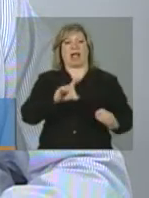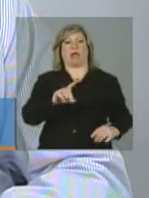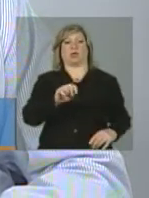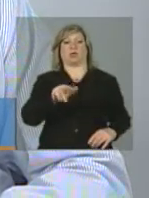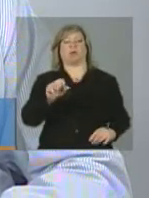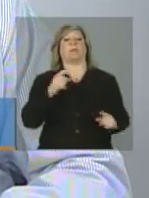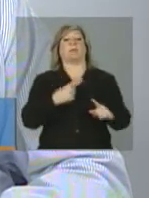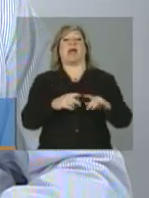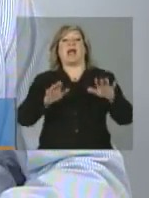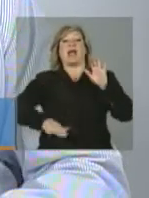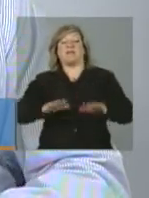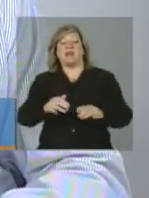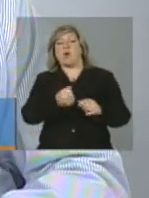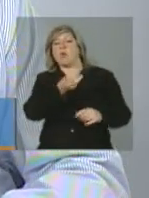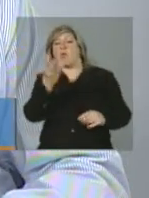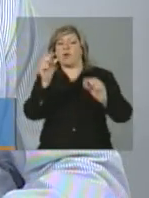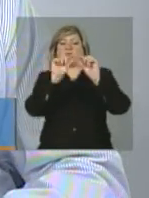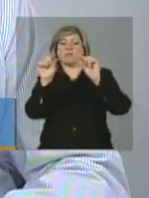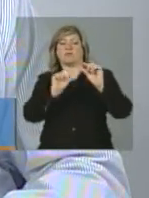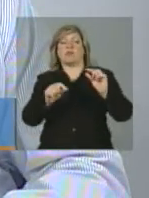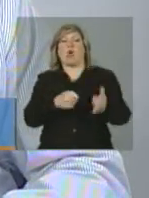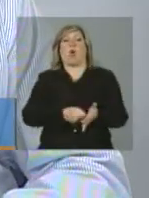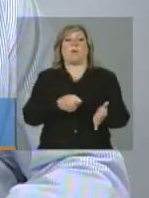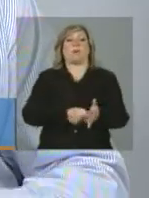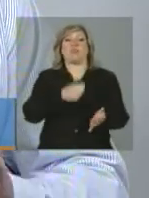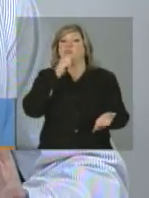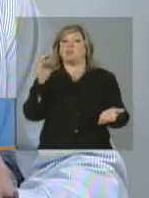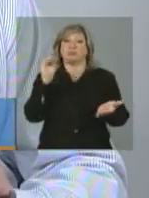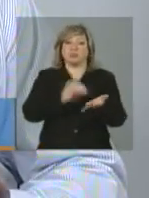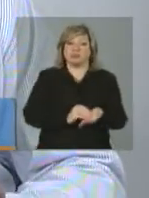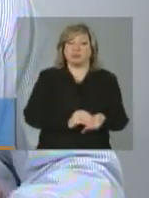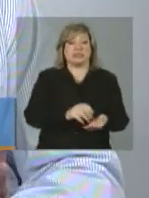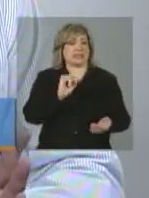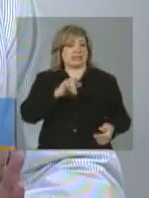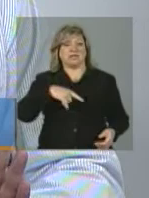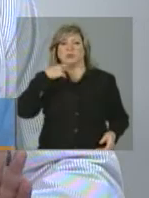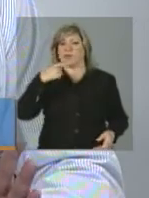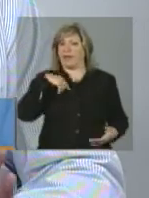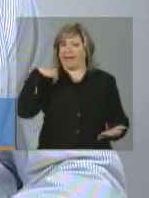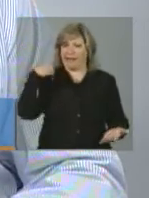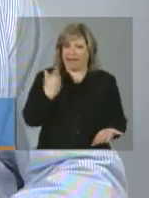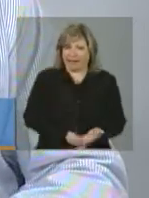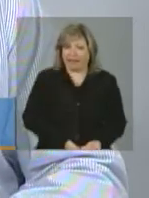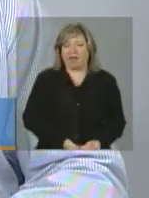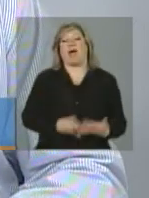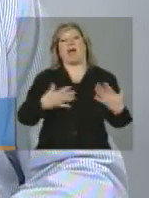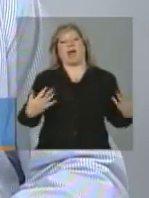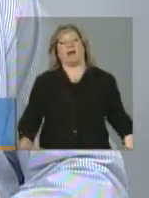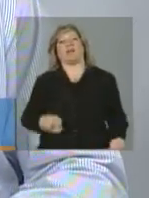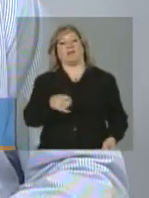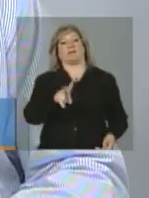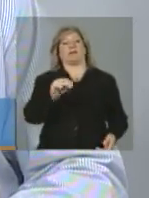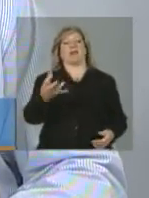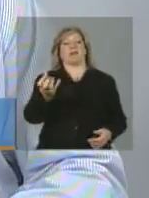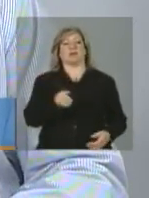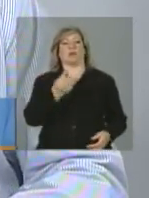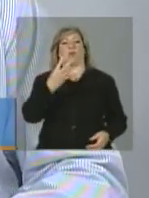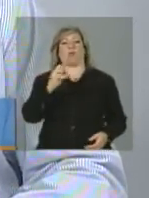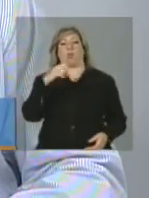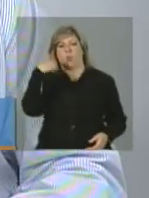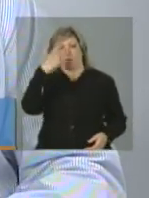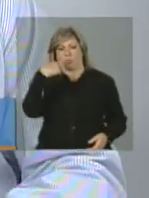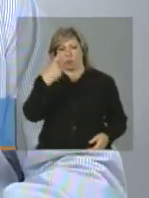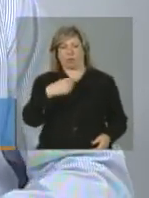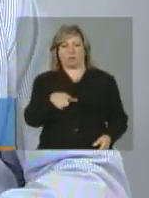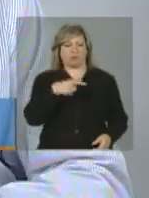algum campo obrigatório, alguma coisa que não foi preenchida. Se não der certo, que é improvável, você receberá em 48 horas se voltar a